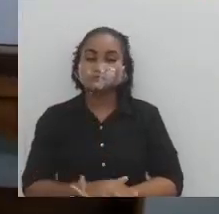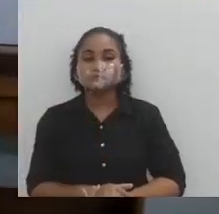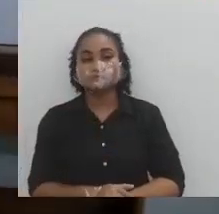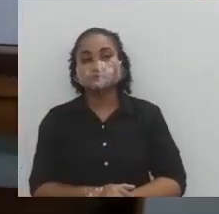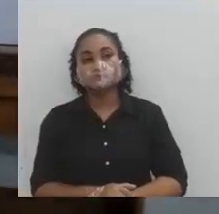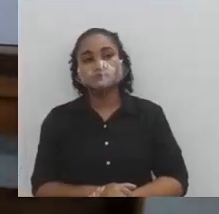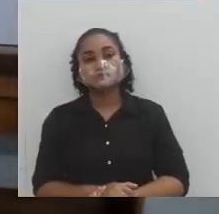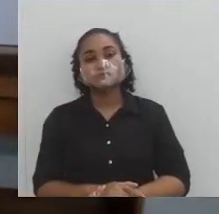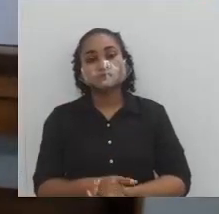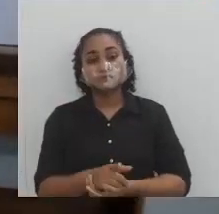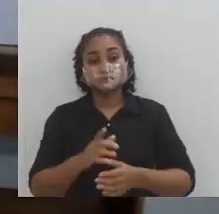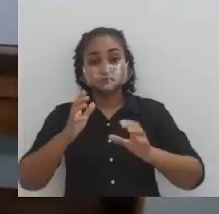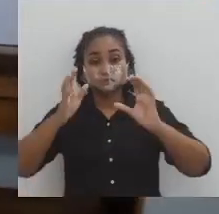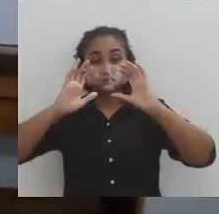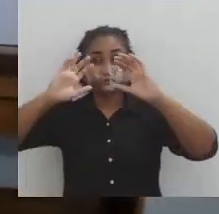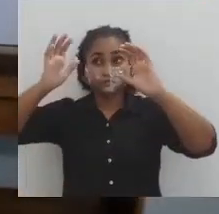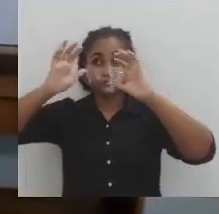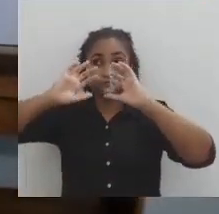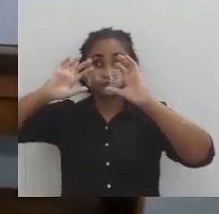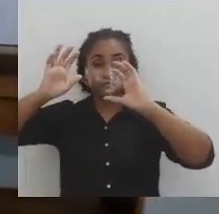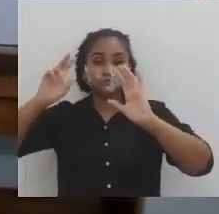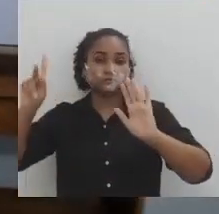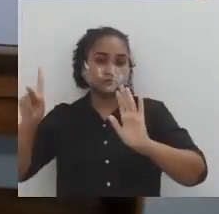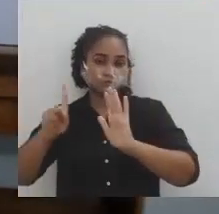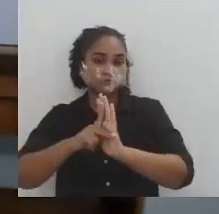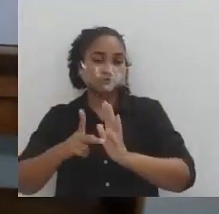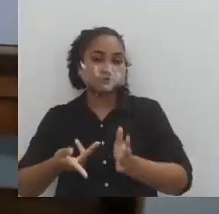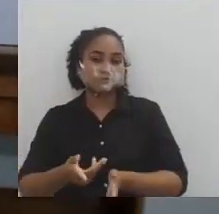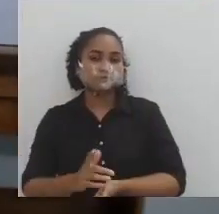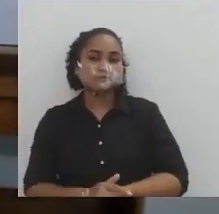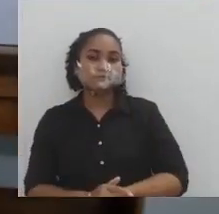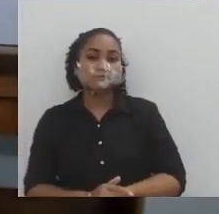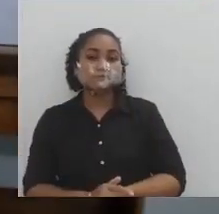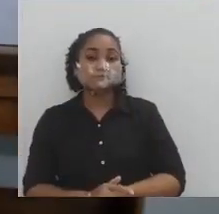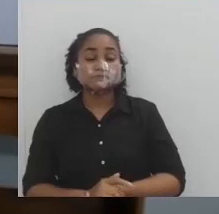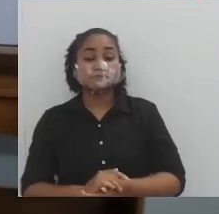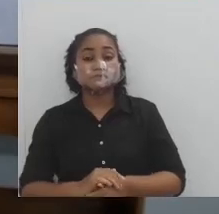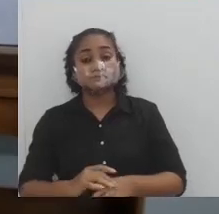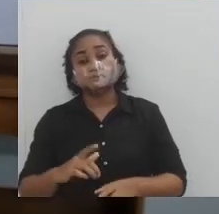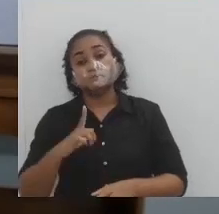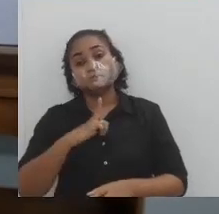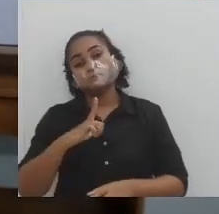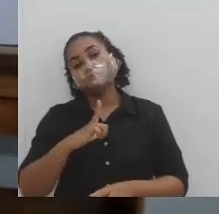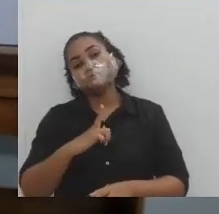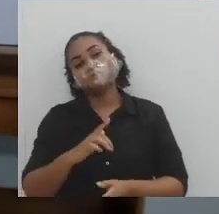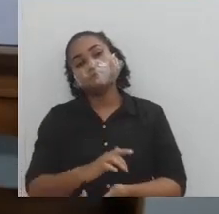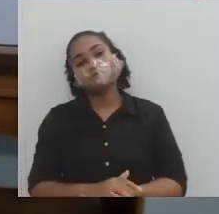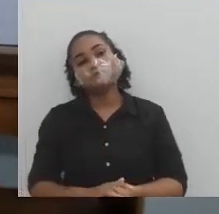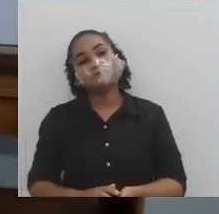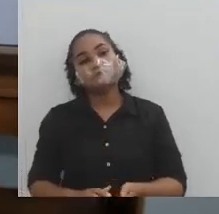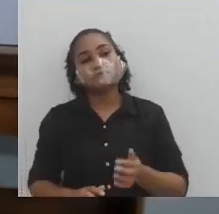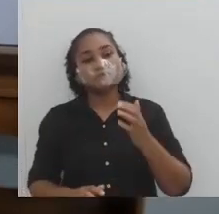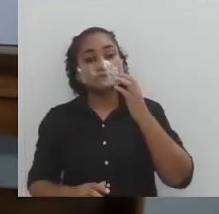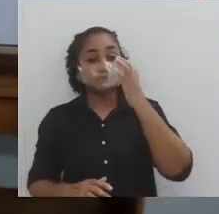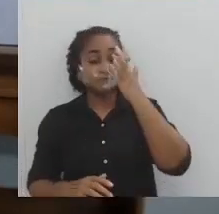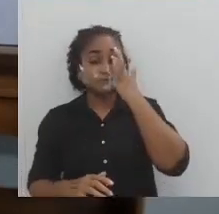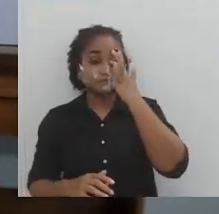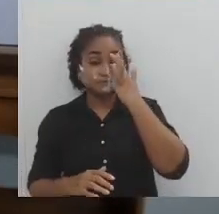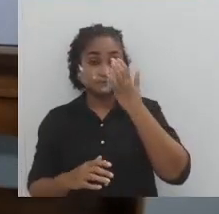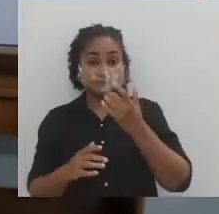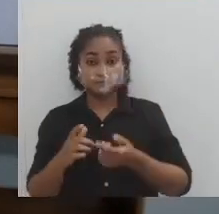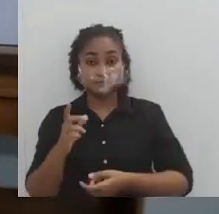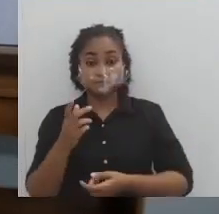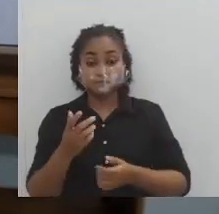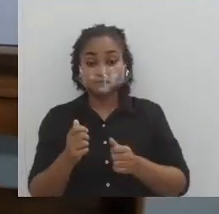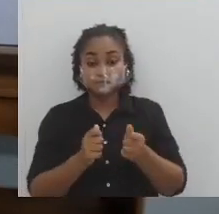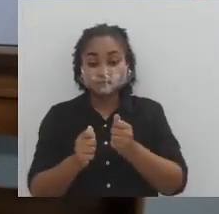Essa é uma bola de vôlei que, dentro dessa mesma perspectiva, a gente usa, por exemplo, o